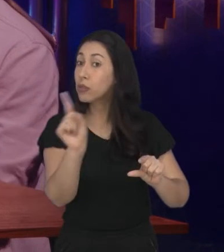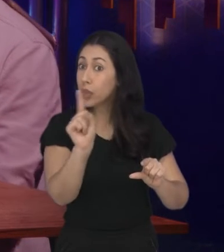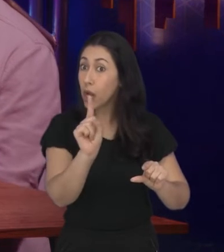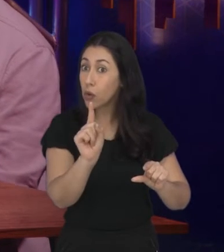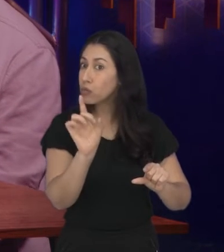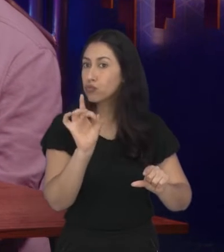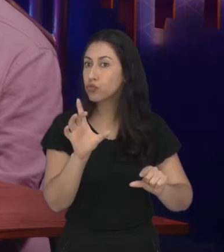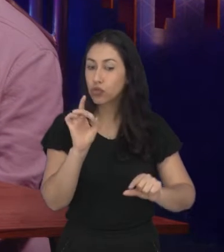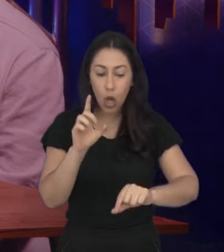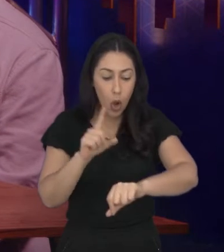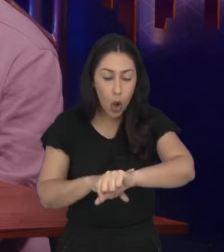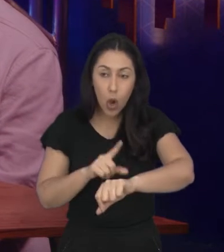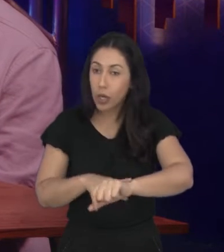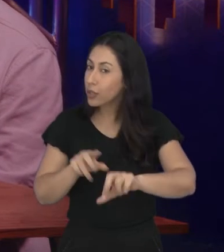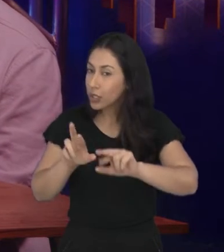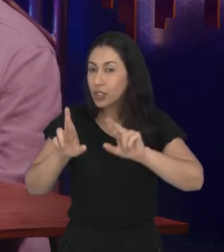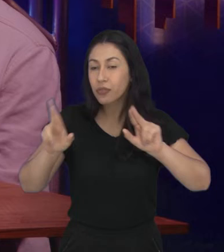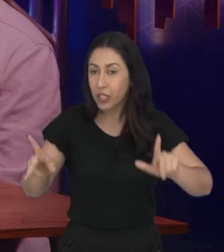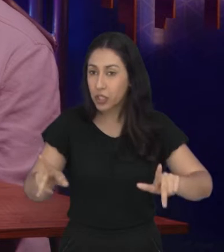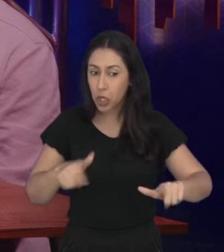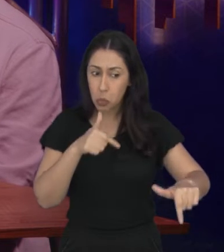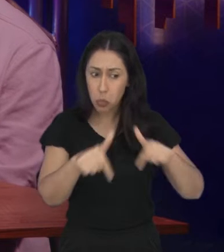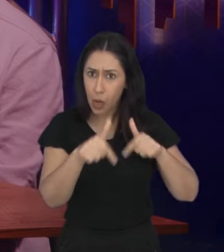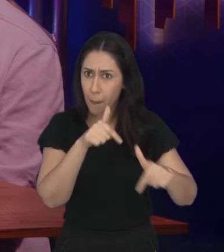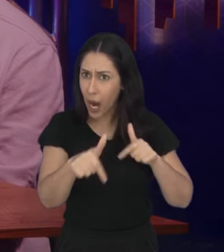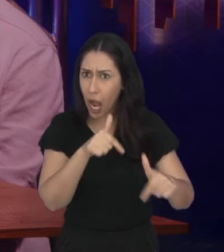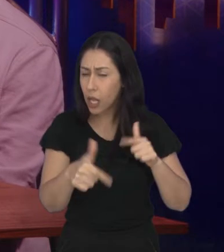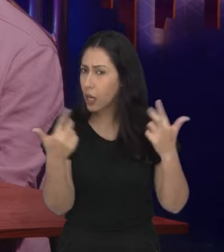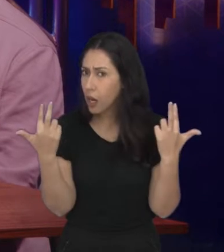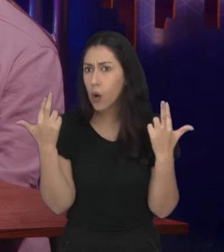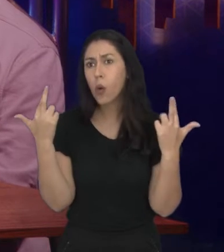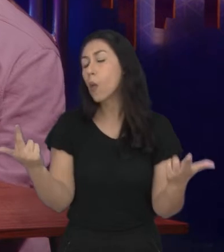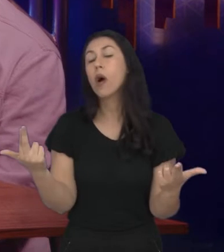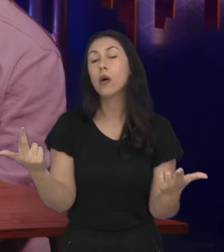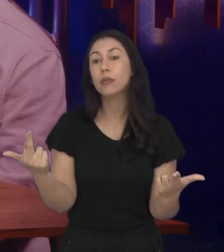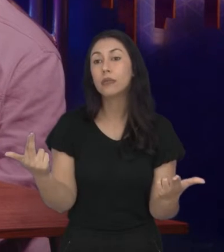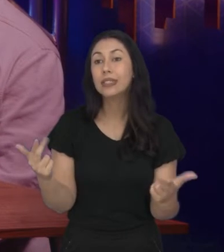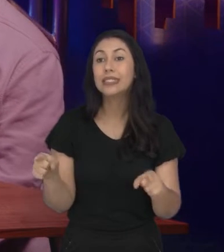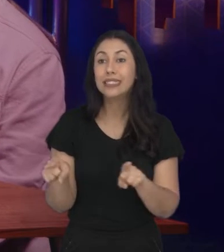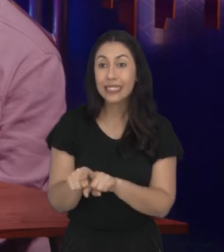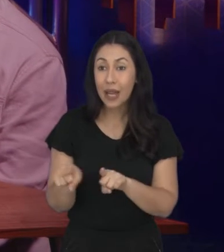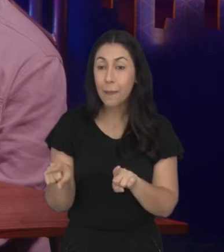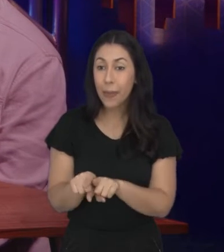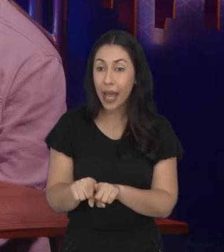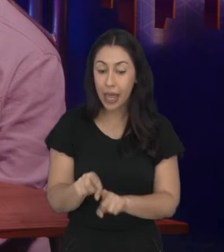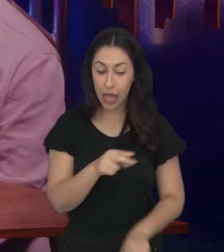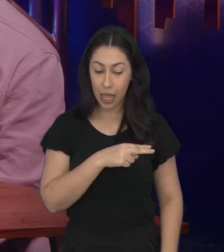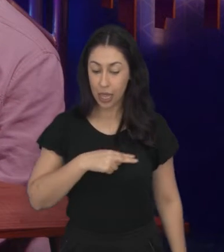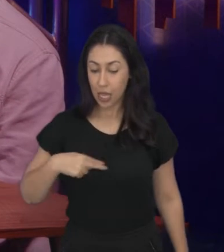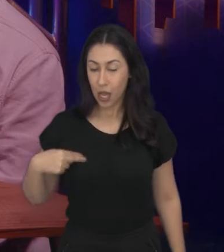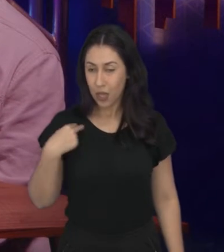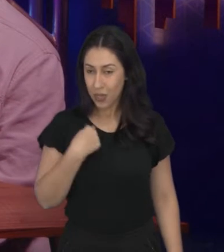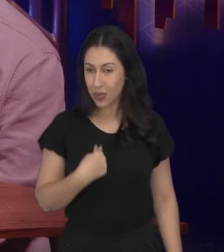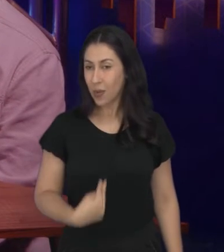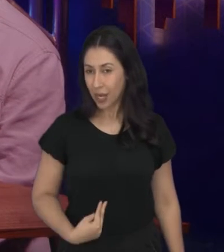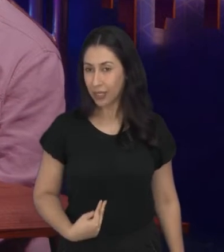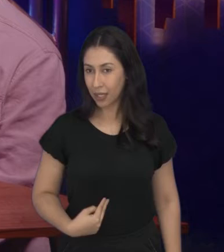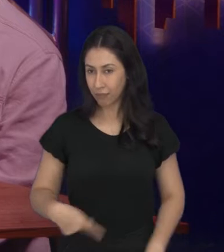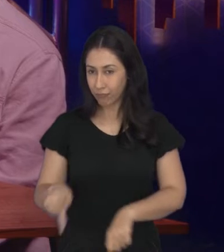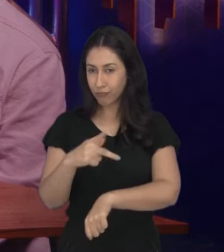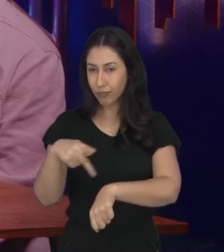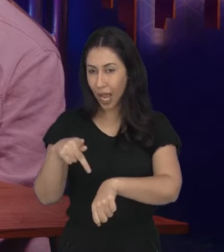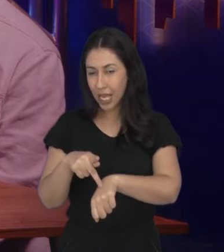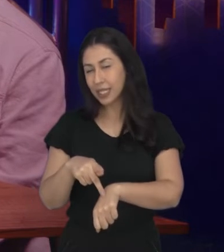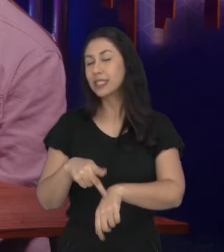dia. Só funciona num horário diferente. E tem algumas coisas acontecendo na Suécia. Ó. Na